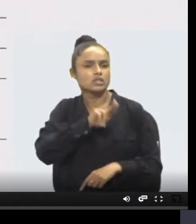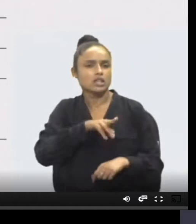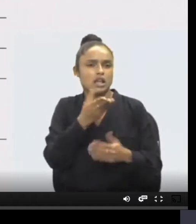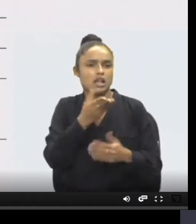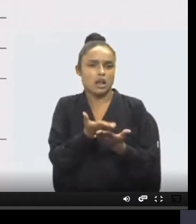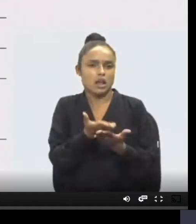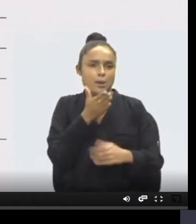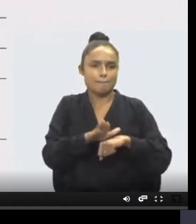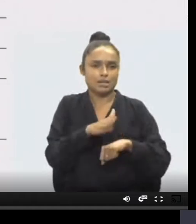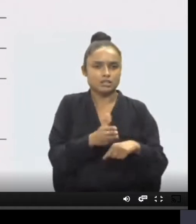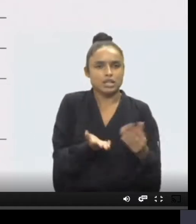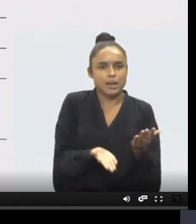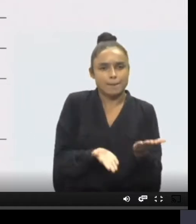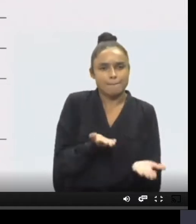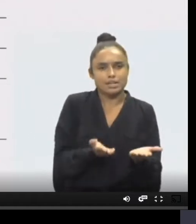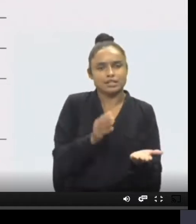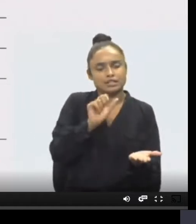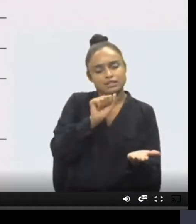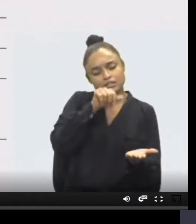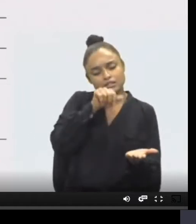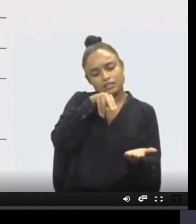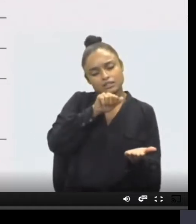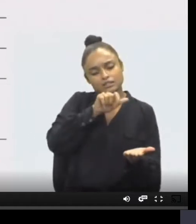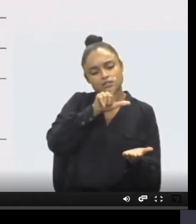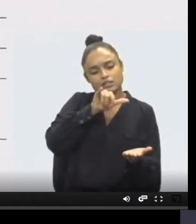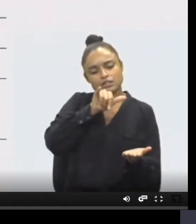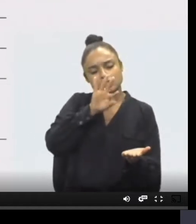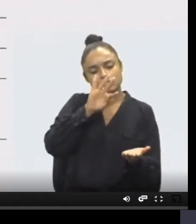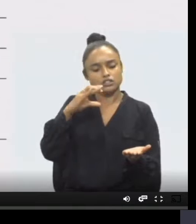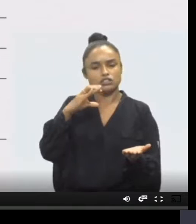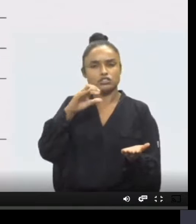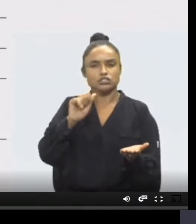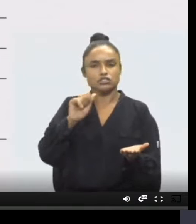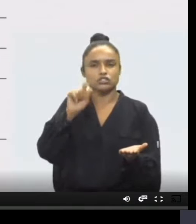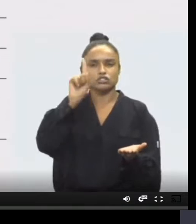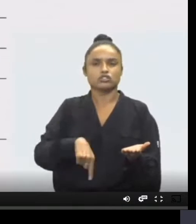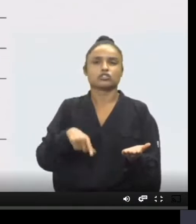soluções. Então nós vamos realizar a identificação de um